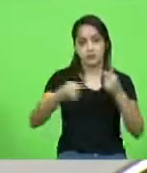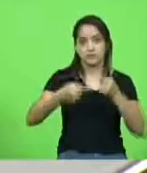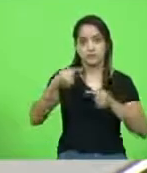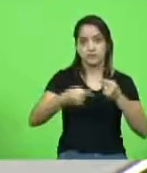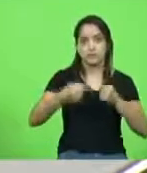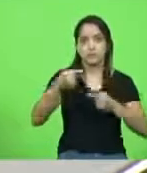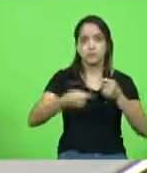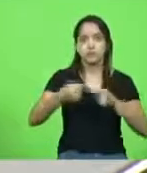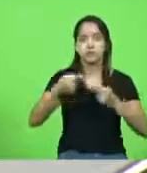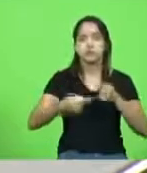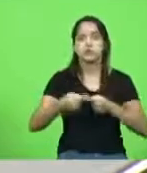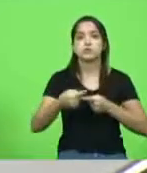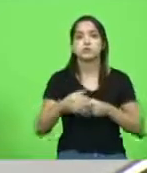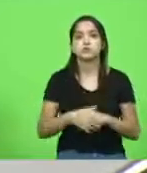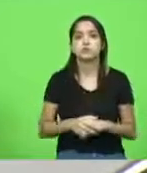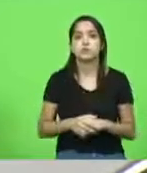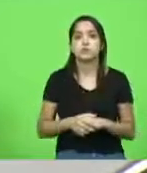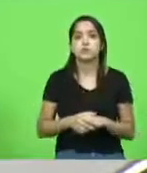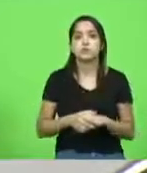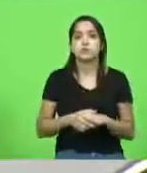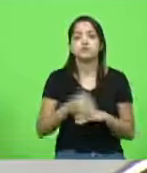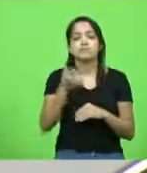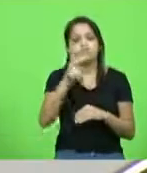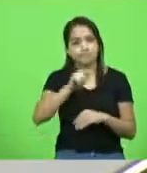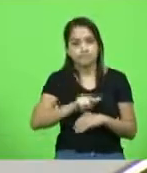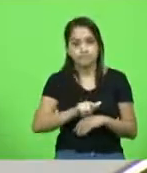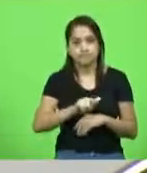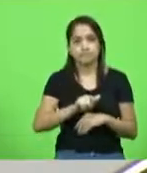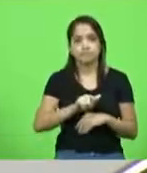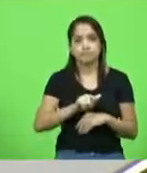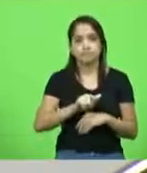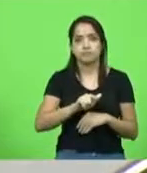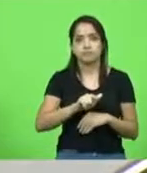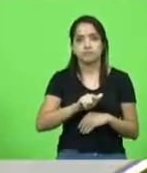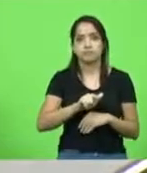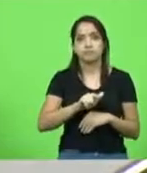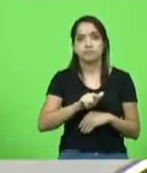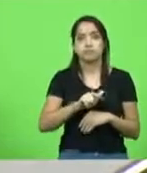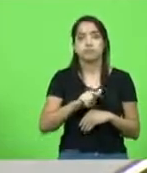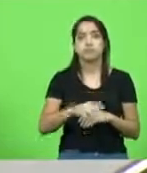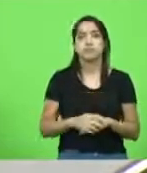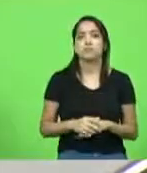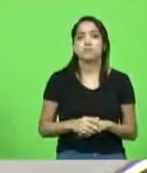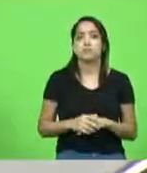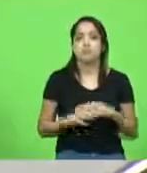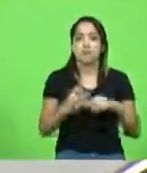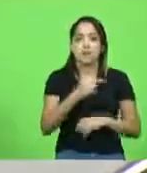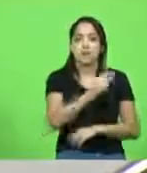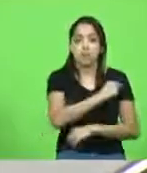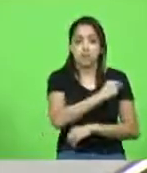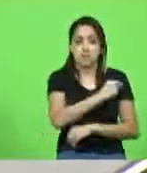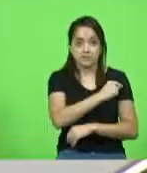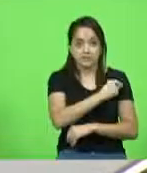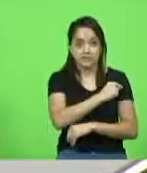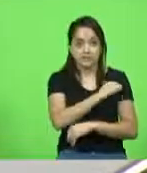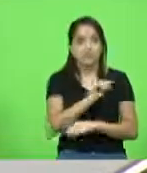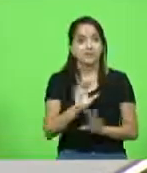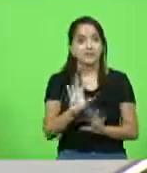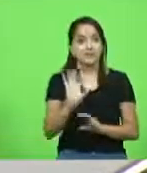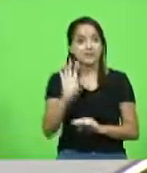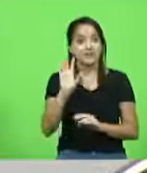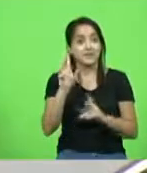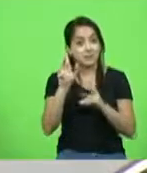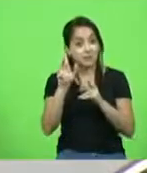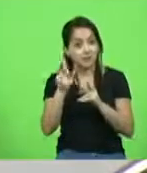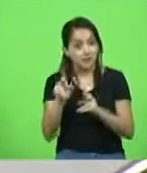discutido logo mais para que repito que não aconteça com as vacinas do que aconteceu